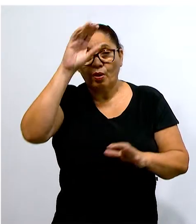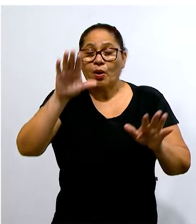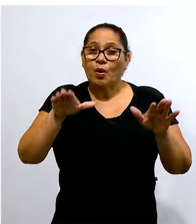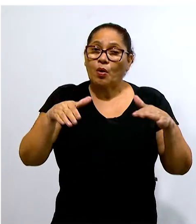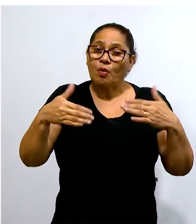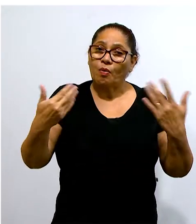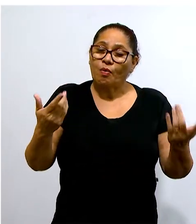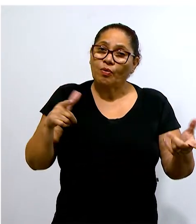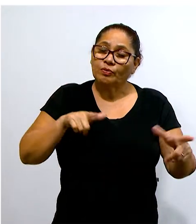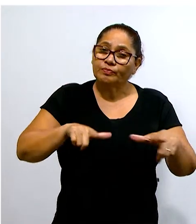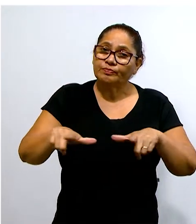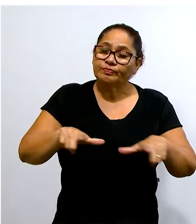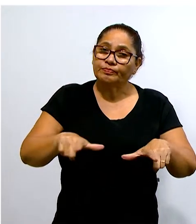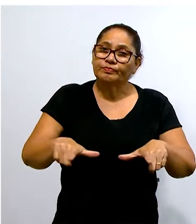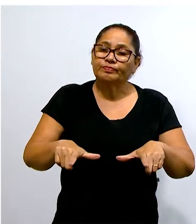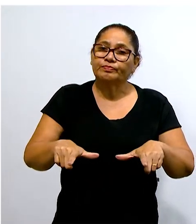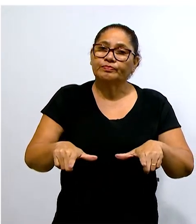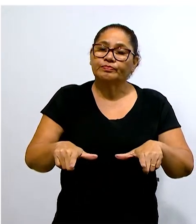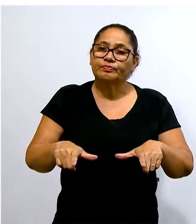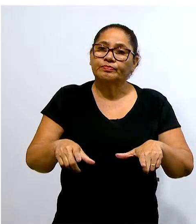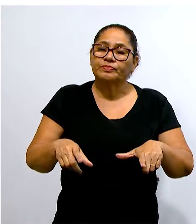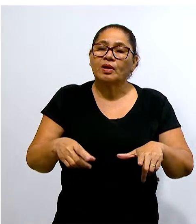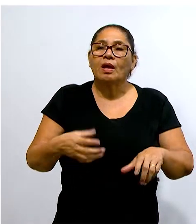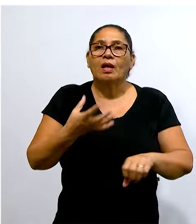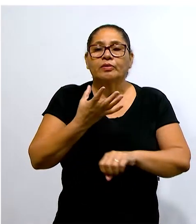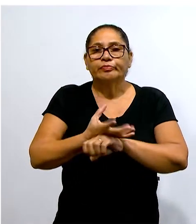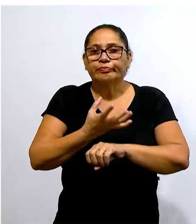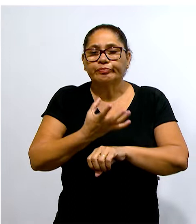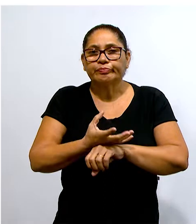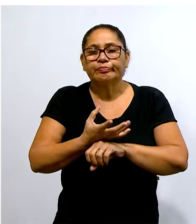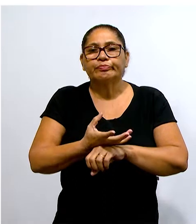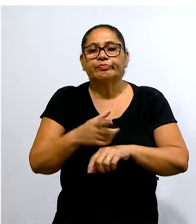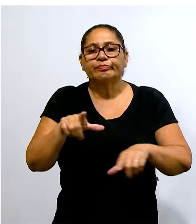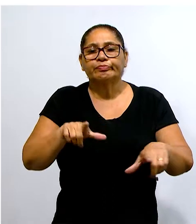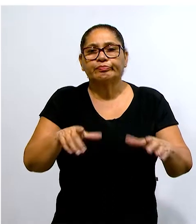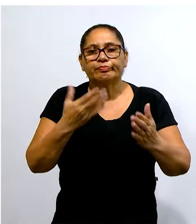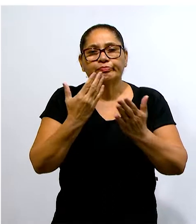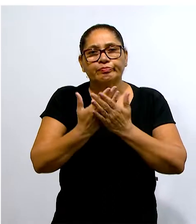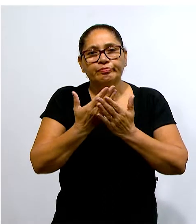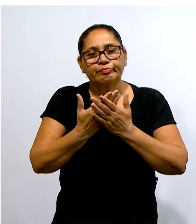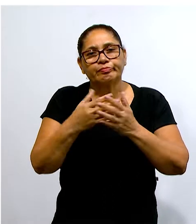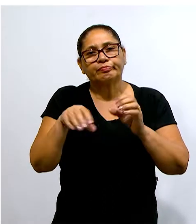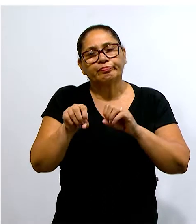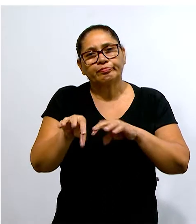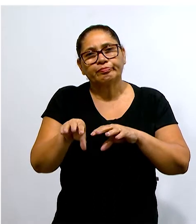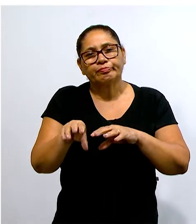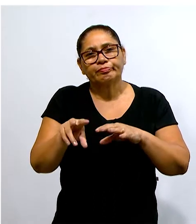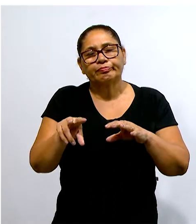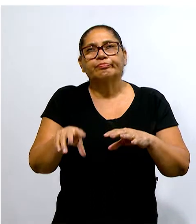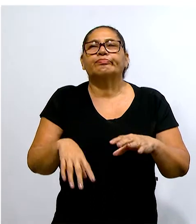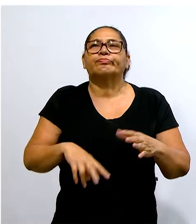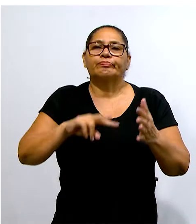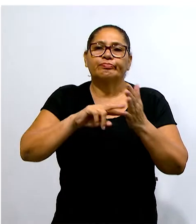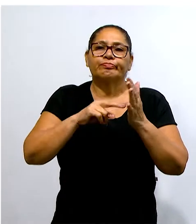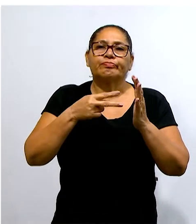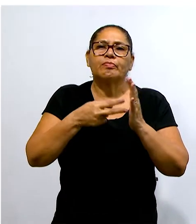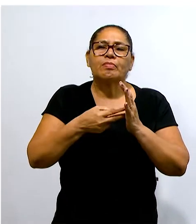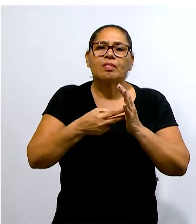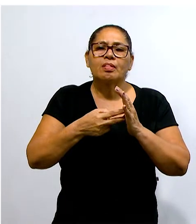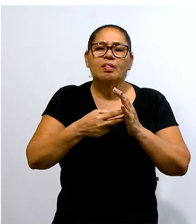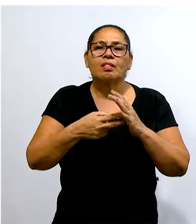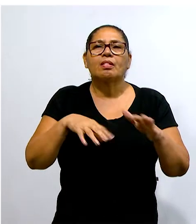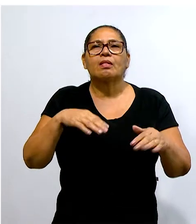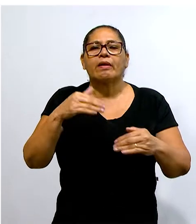estarei trabalhando na minha unidade de trabalho, de estudo, de ensino, eles serão significativos, eles vão além da questão